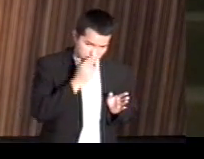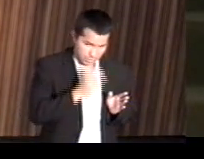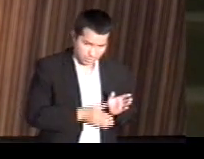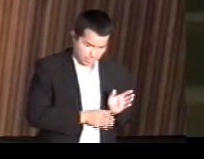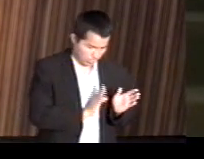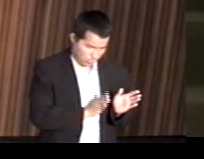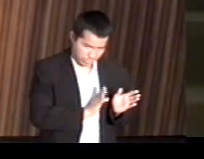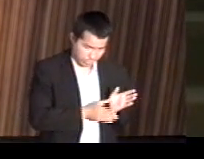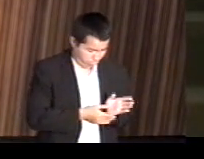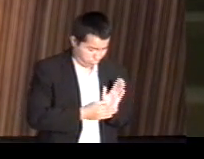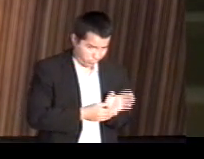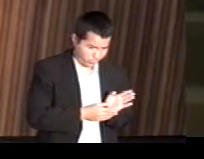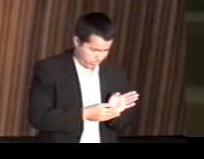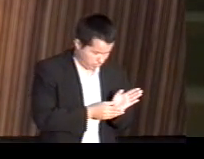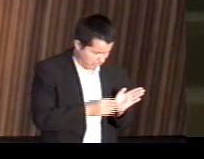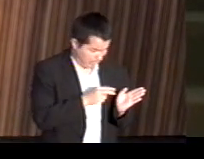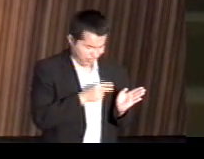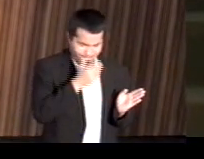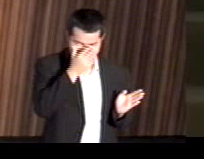tua vida.